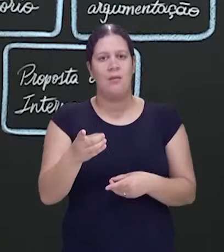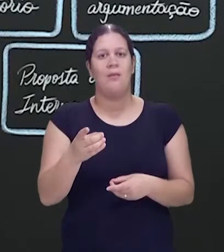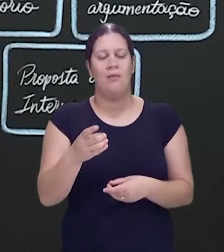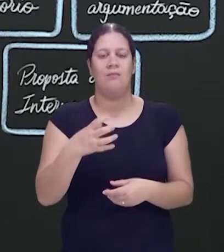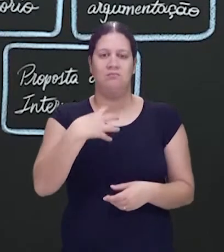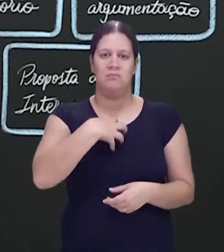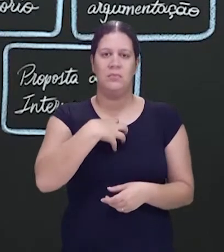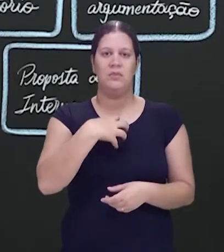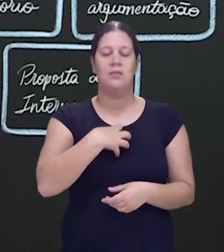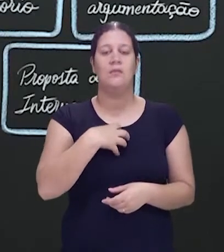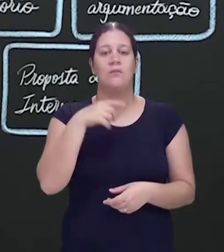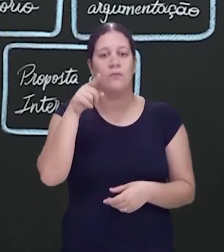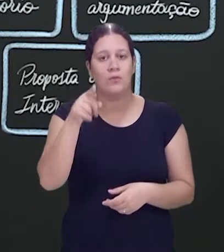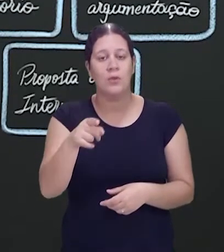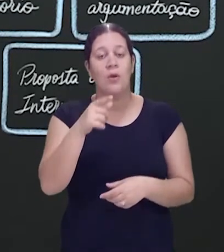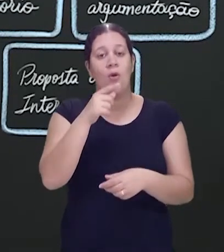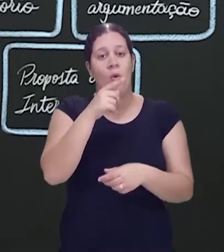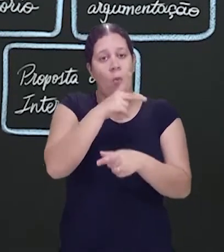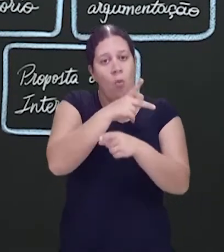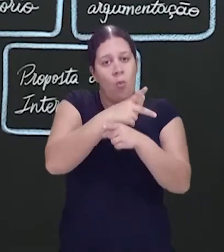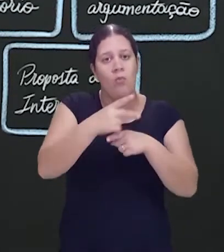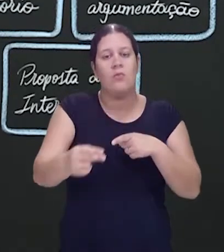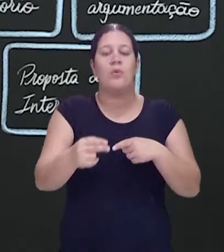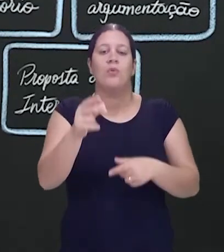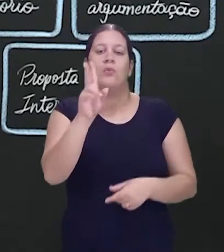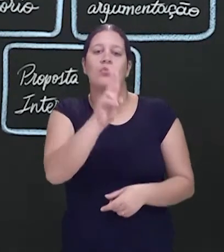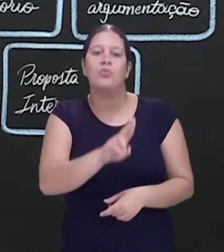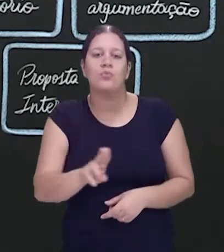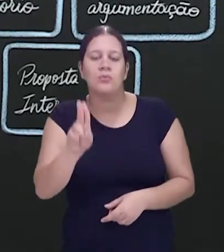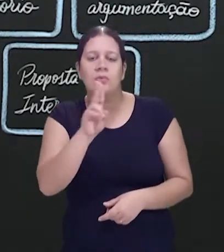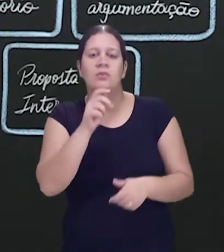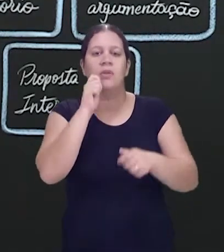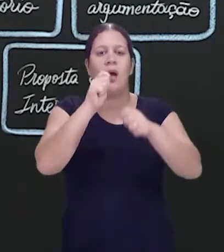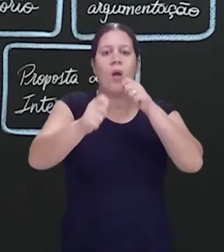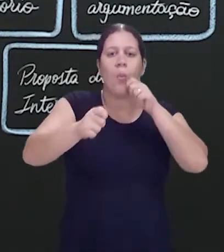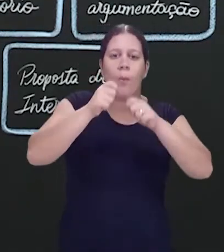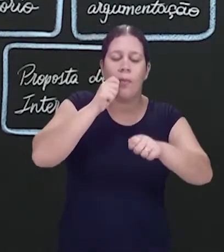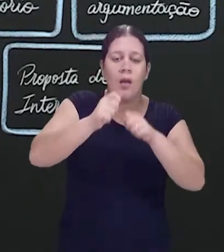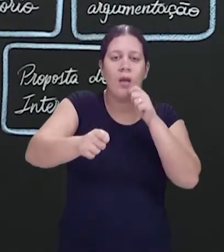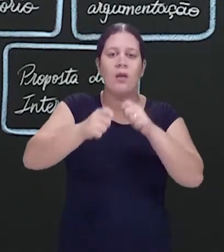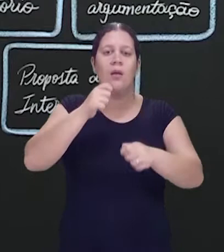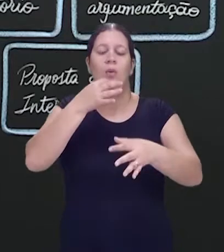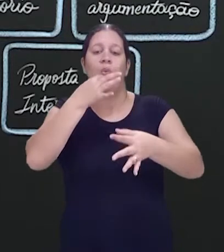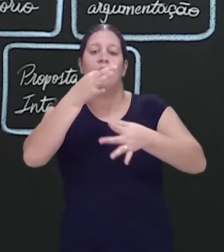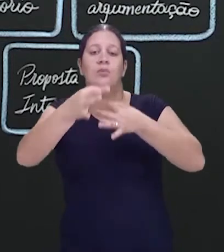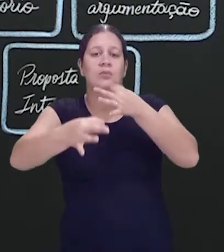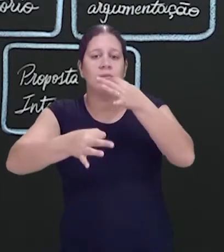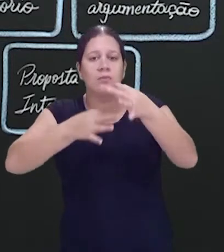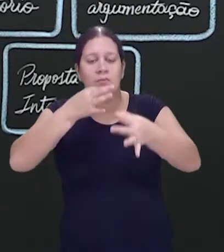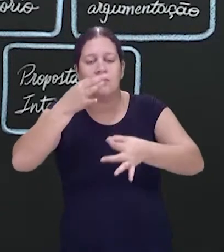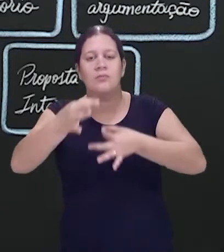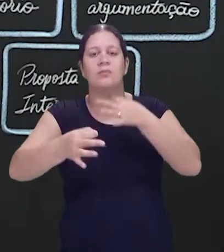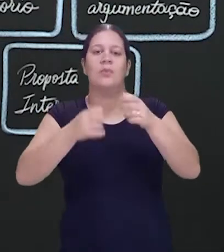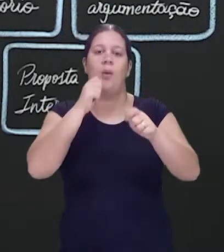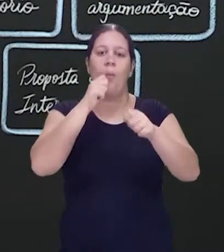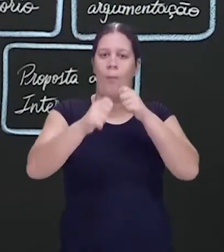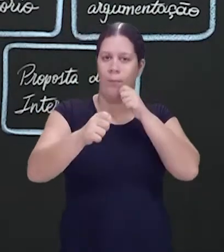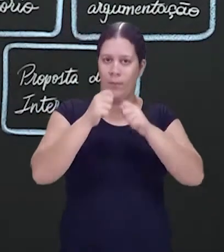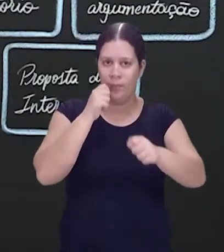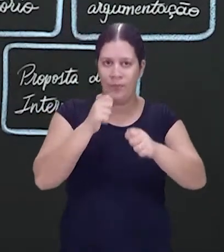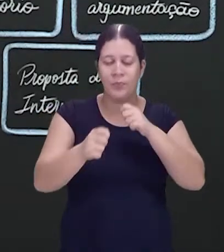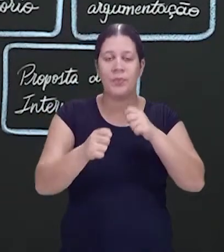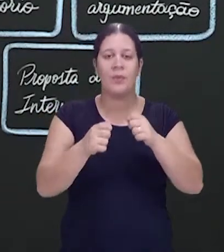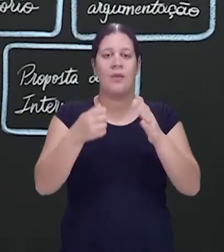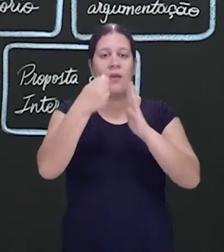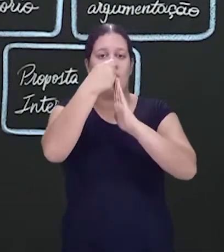sentido. Para você conseguir defender a sua tese, você se utiliza de argumentos. Por isso que é uma opinião sustentada em